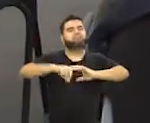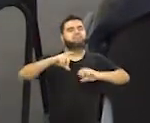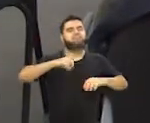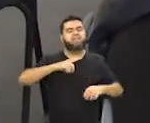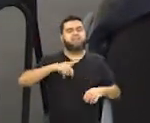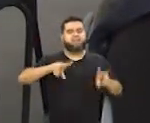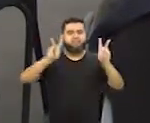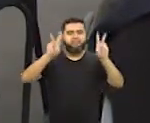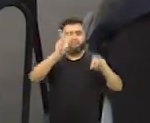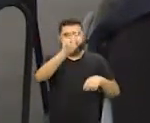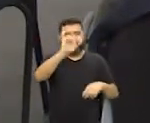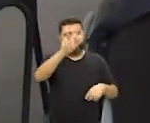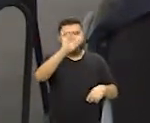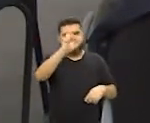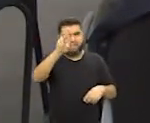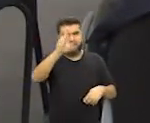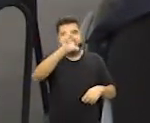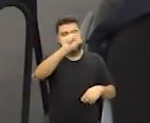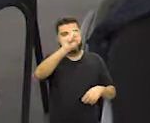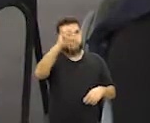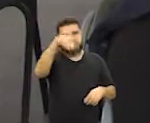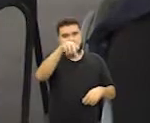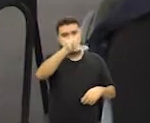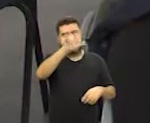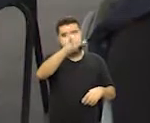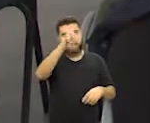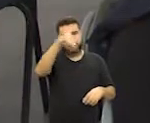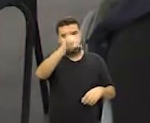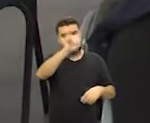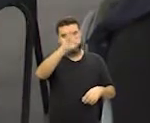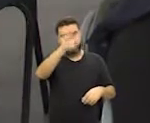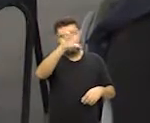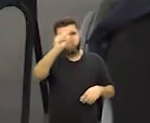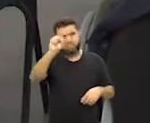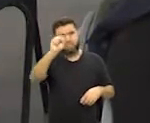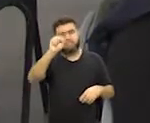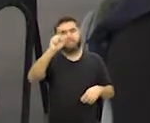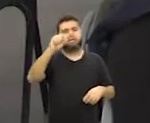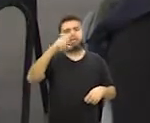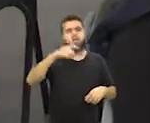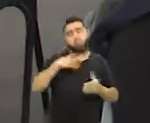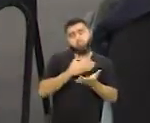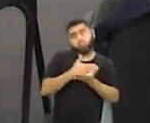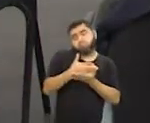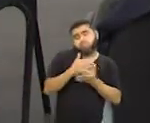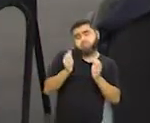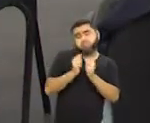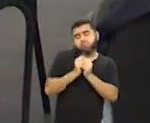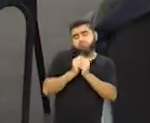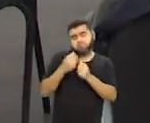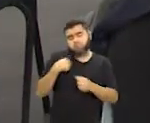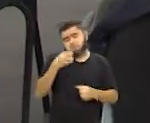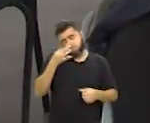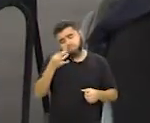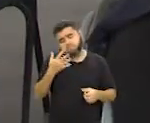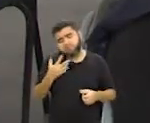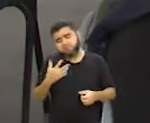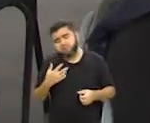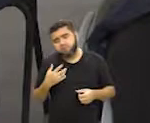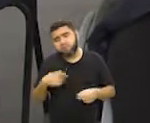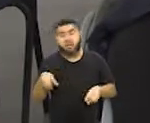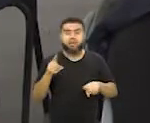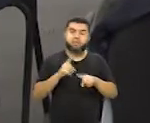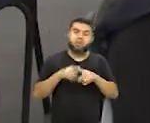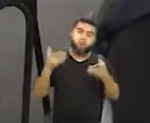que é o Viver Sem Limites. Desde o início tenho buscado acompanhar e não é diferente